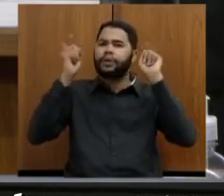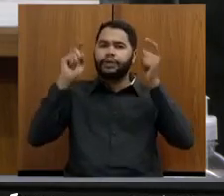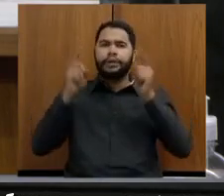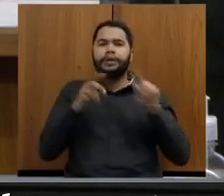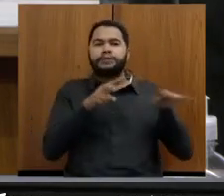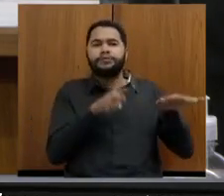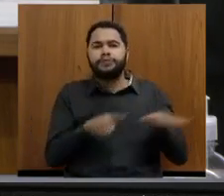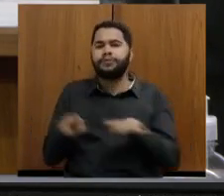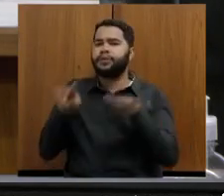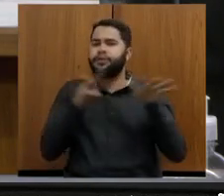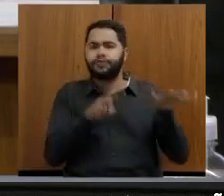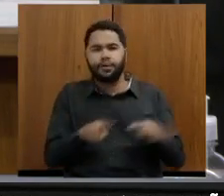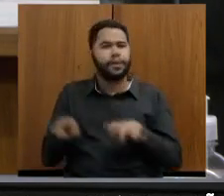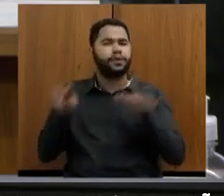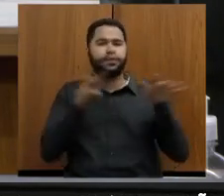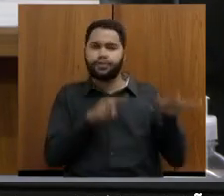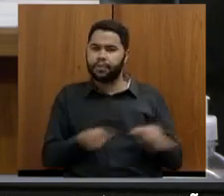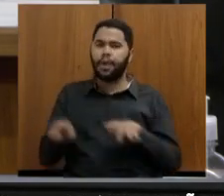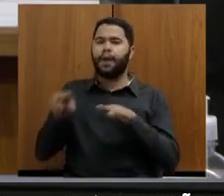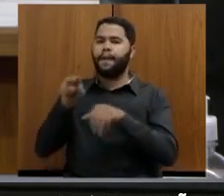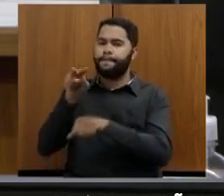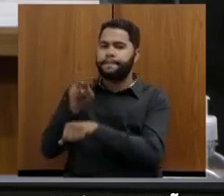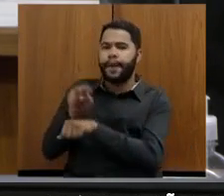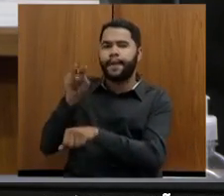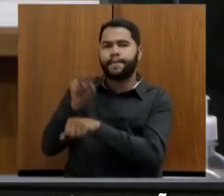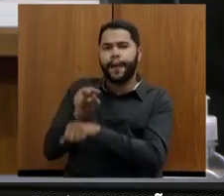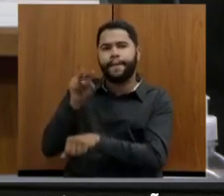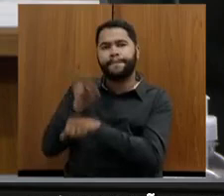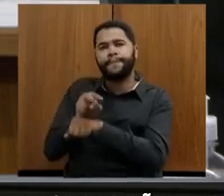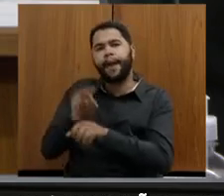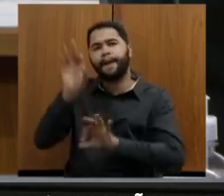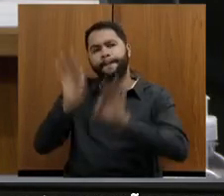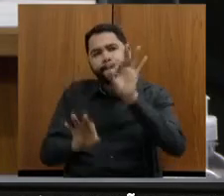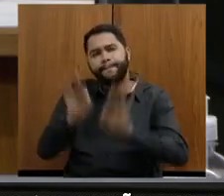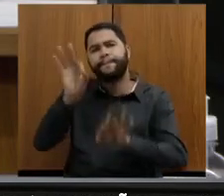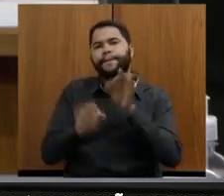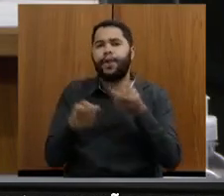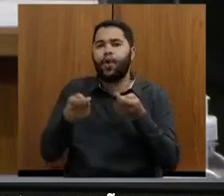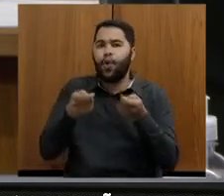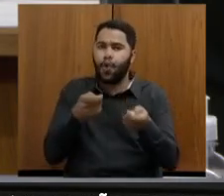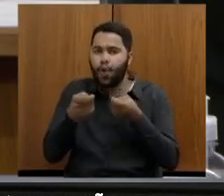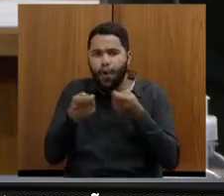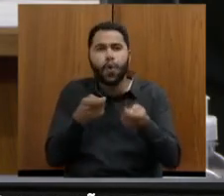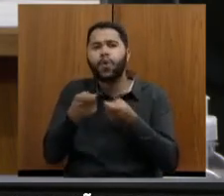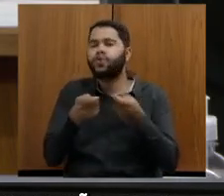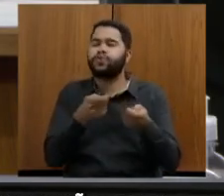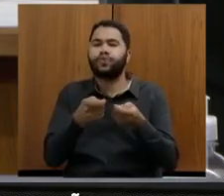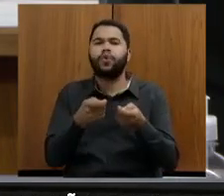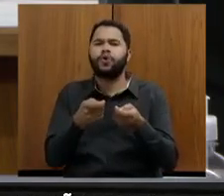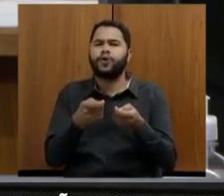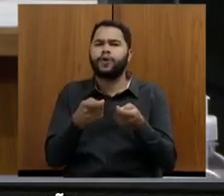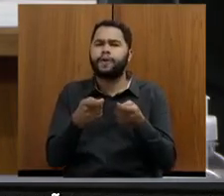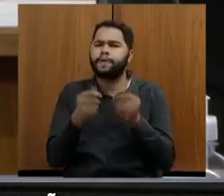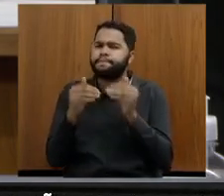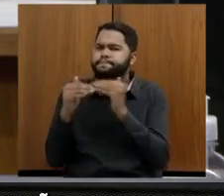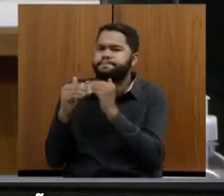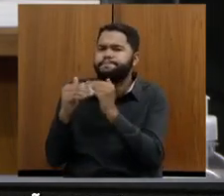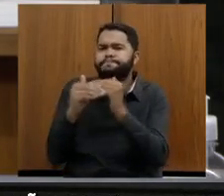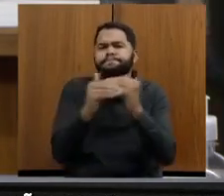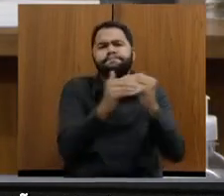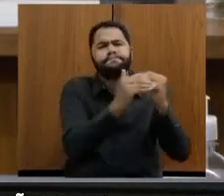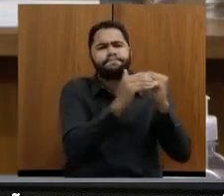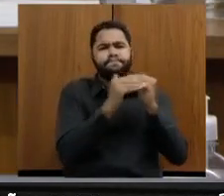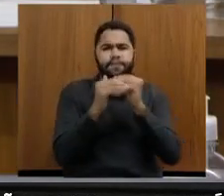semanais para monitoramento coordenação e controle de forma harmônica